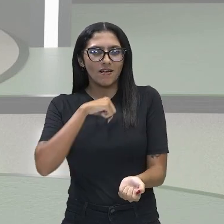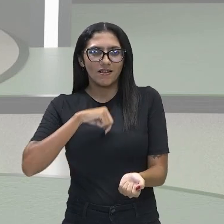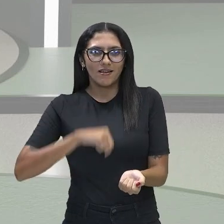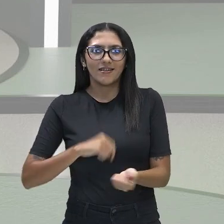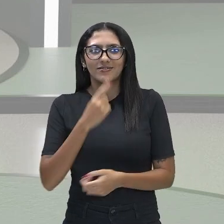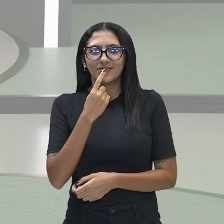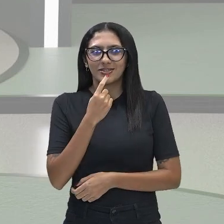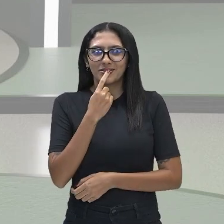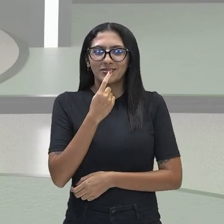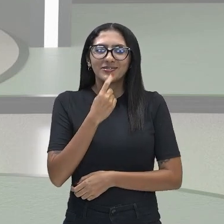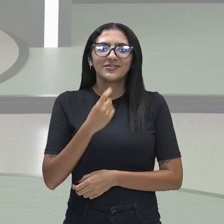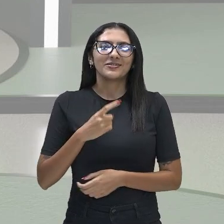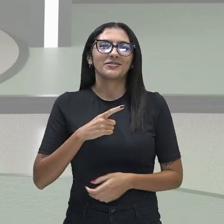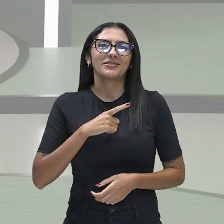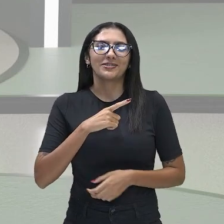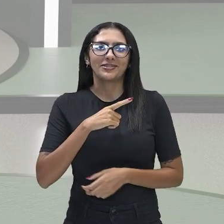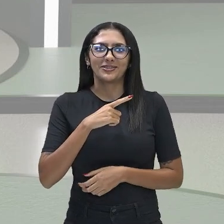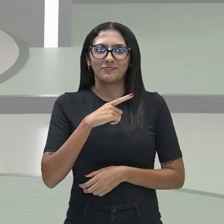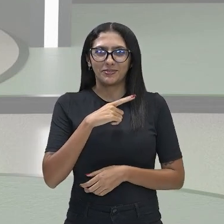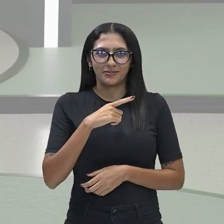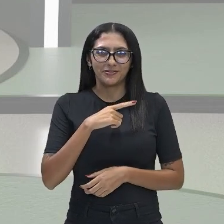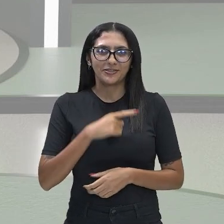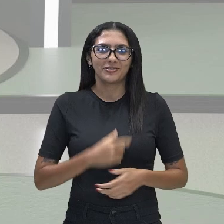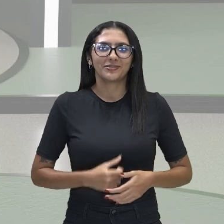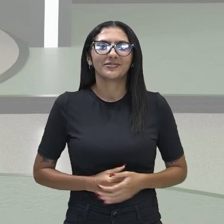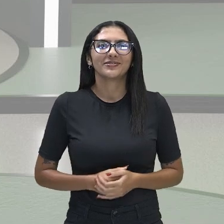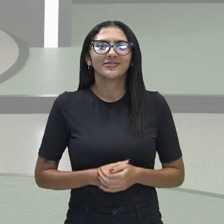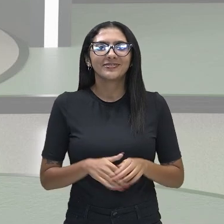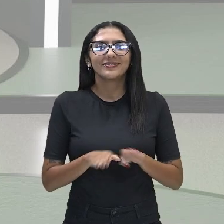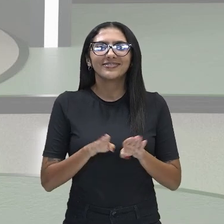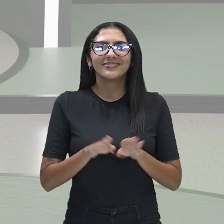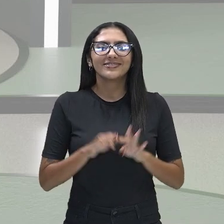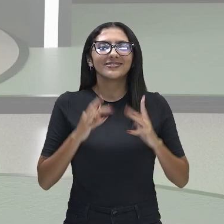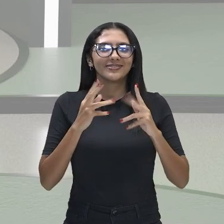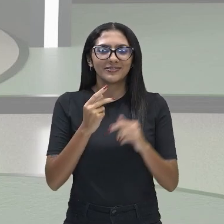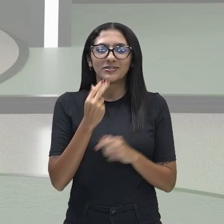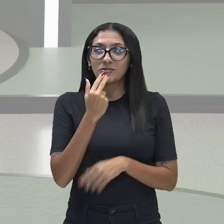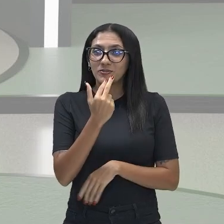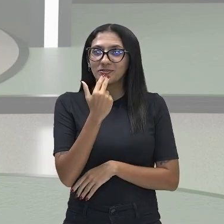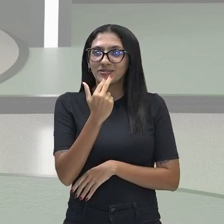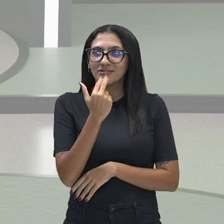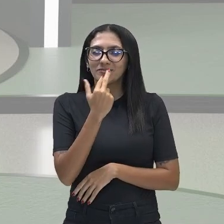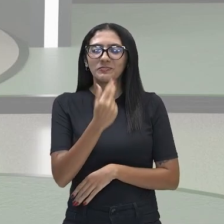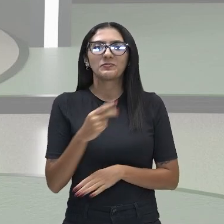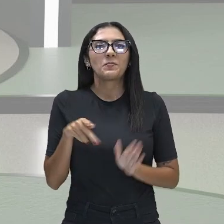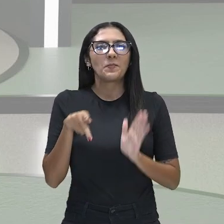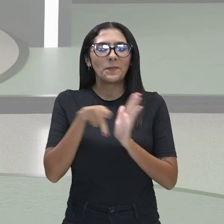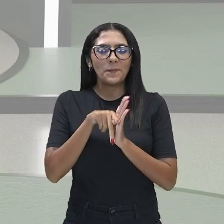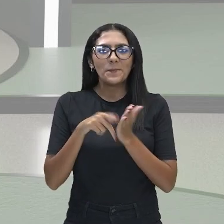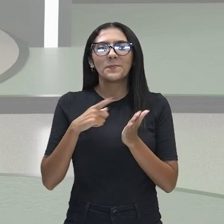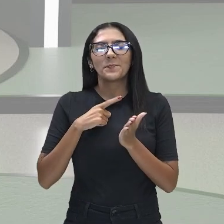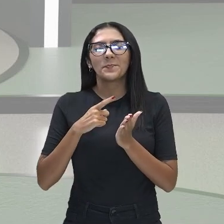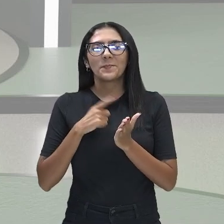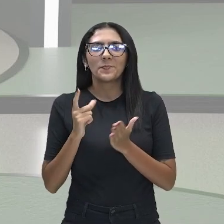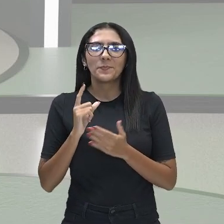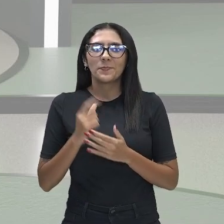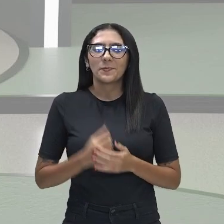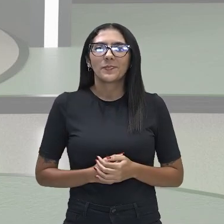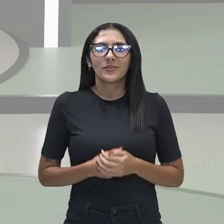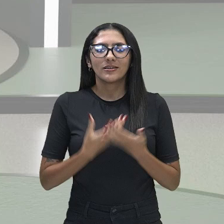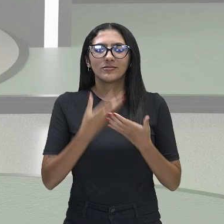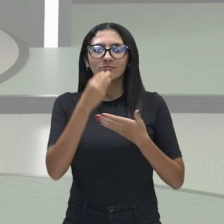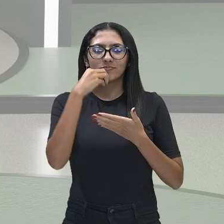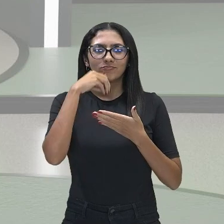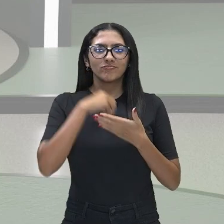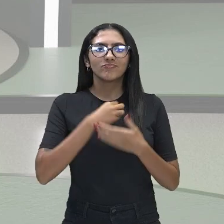modo a transportar os nutrientes que foram obtidos através do nosso processo de